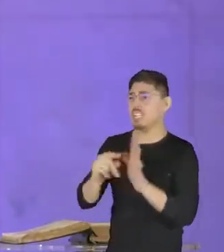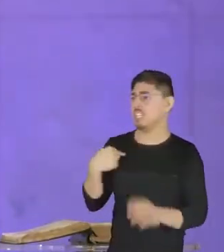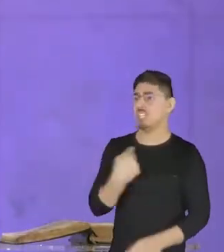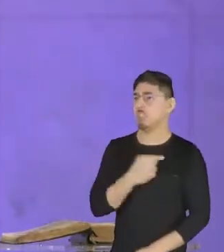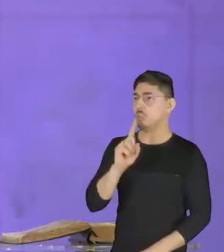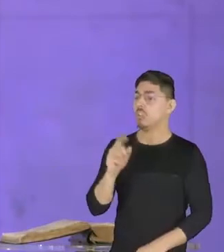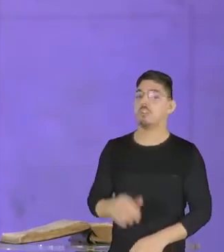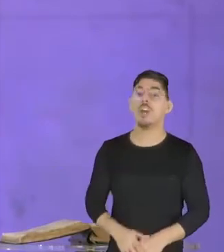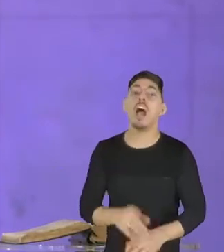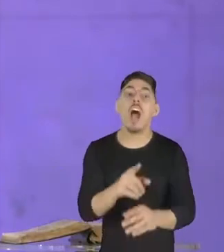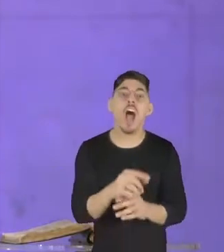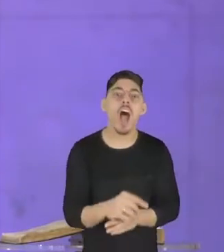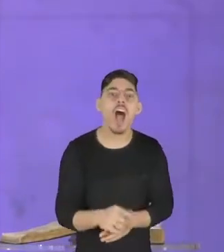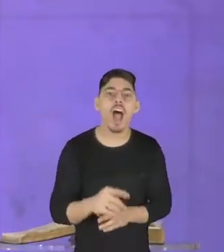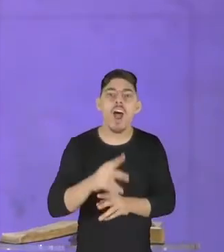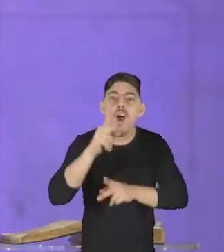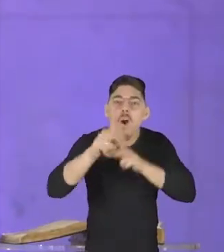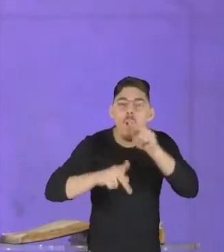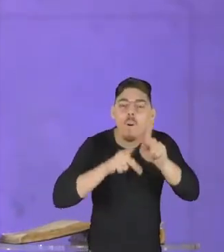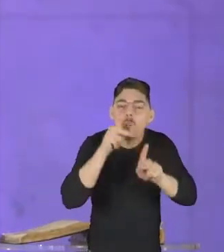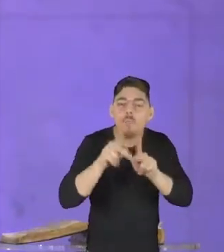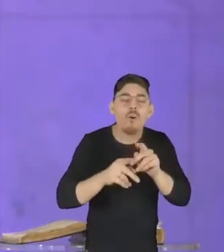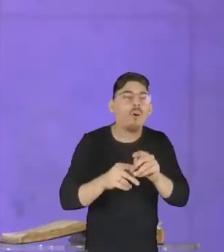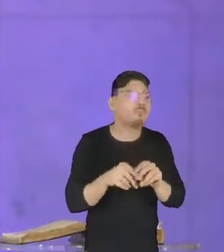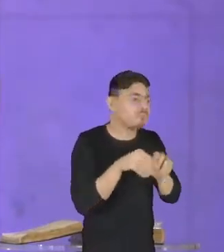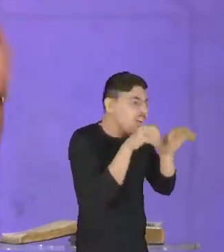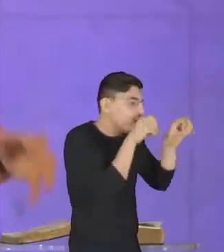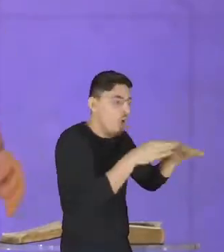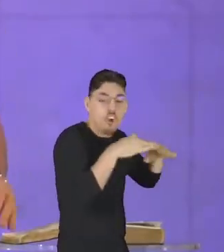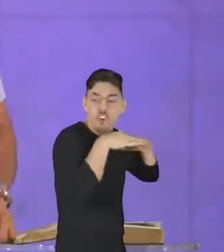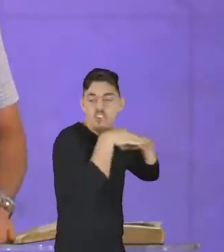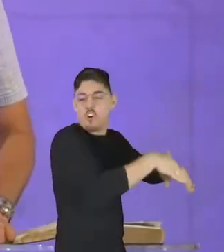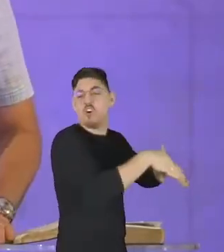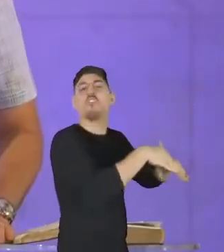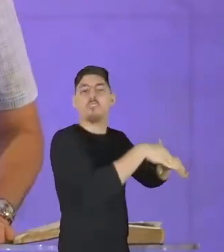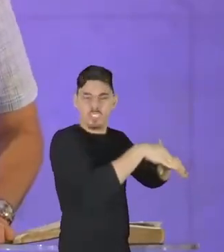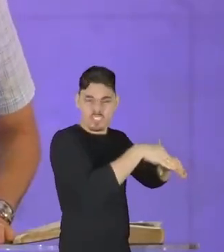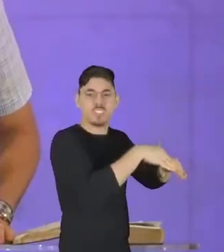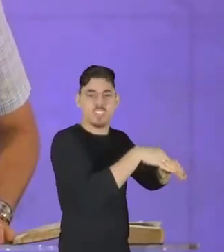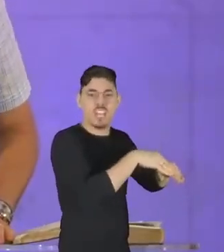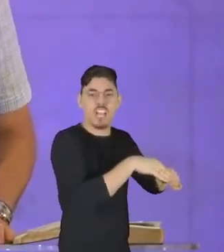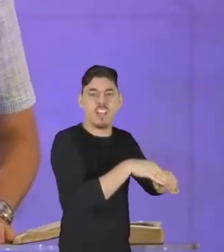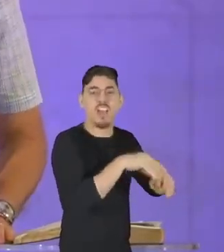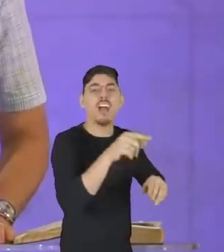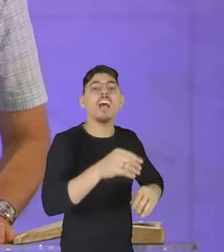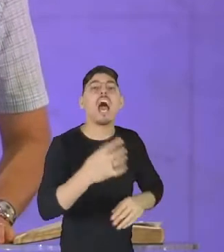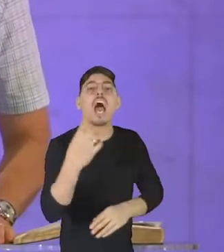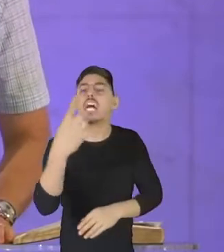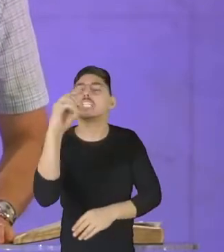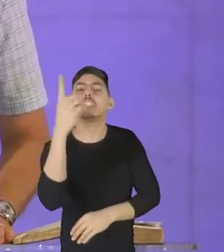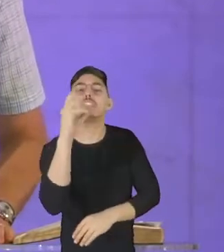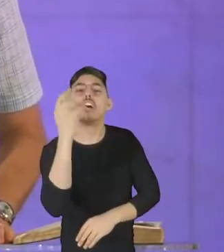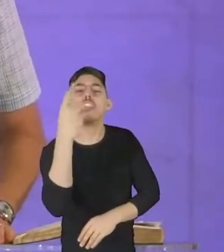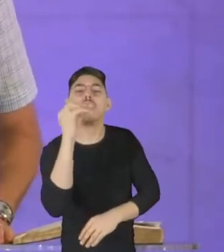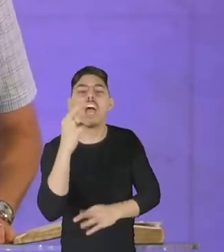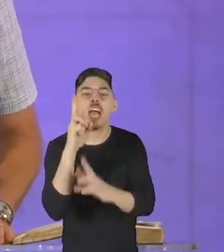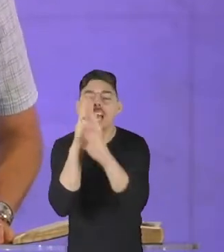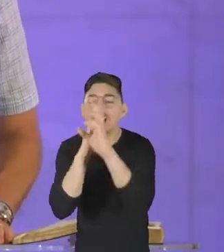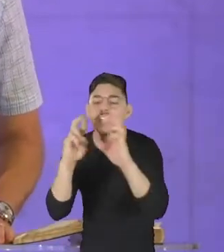foi convencido pelo discurso destas pessoas que olham para as circunstâncias, que olham para as dificuldades, que olham para